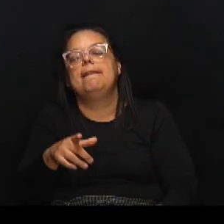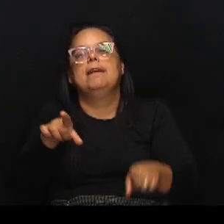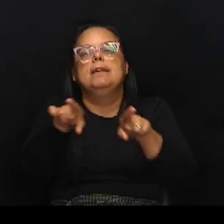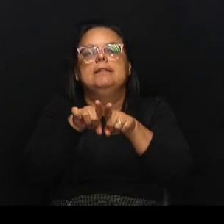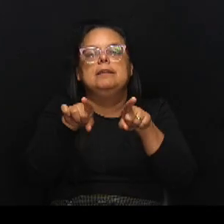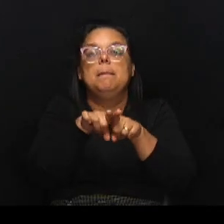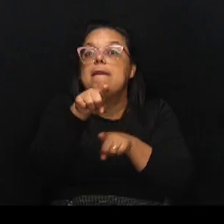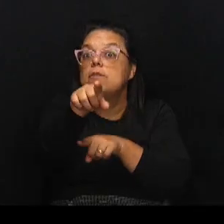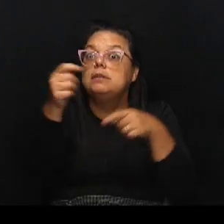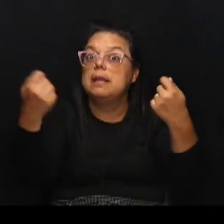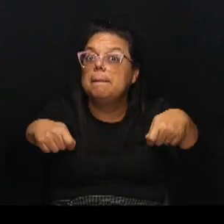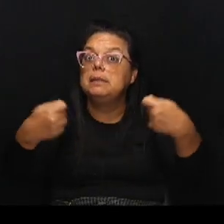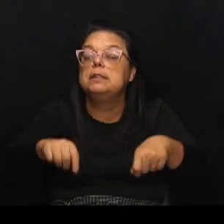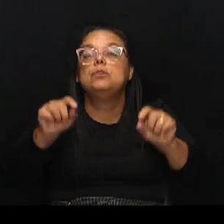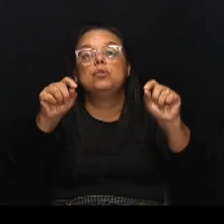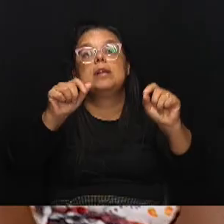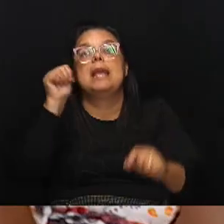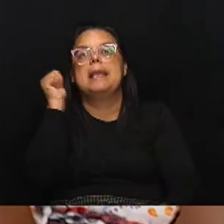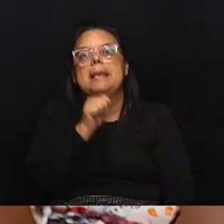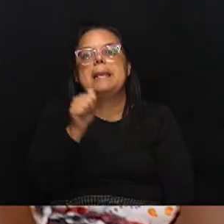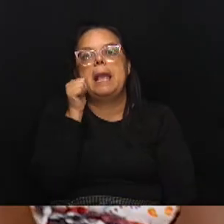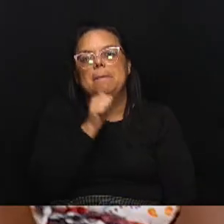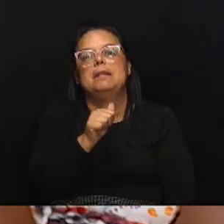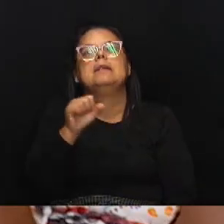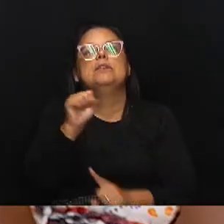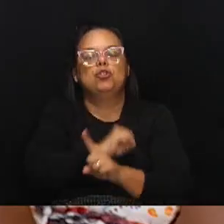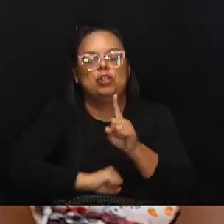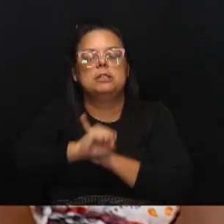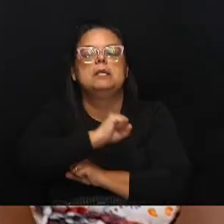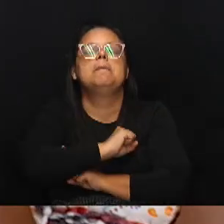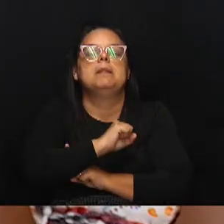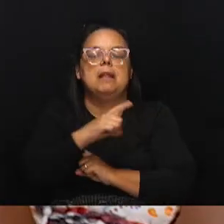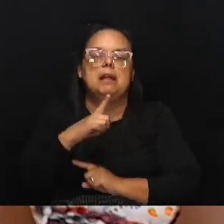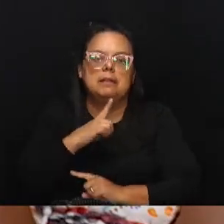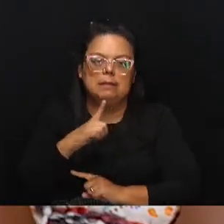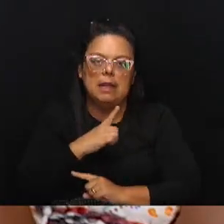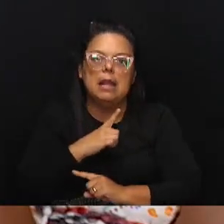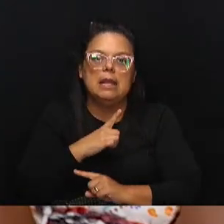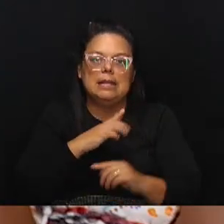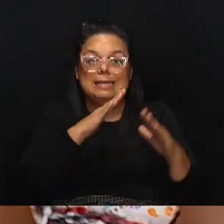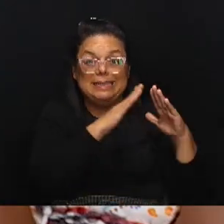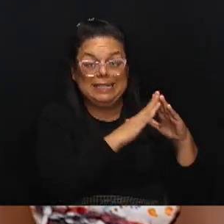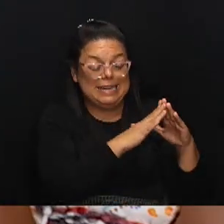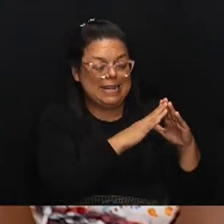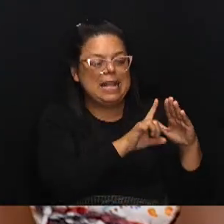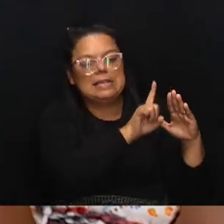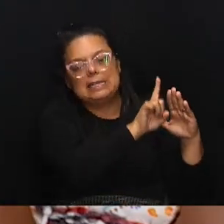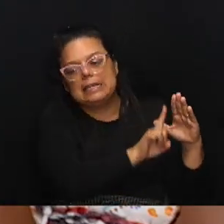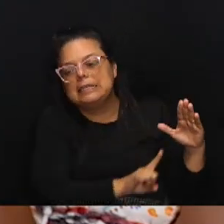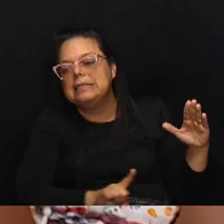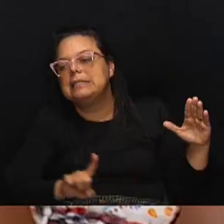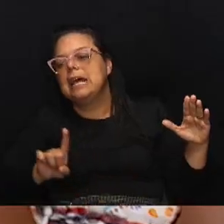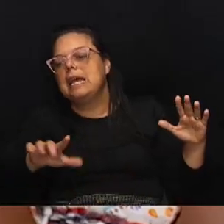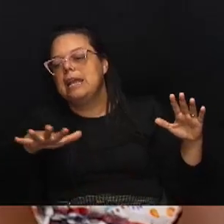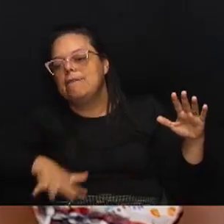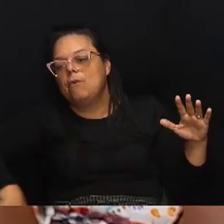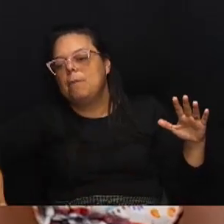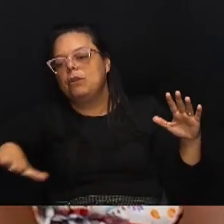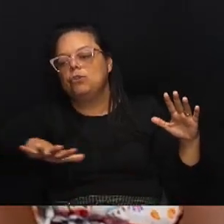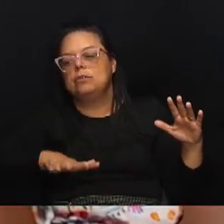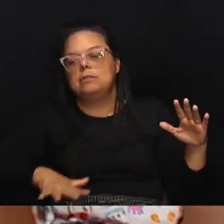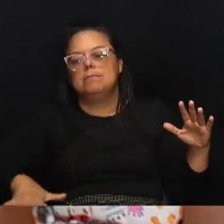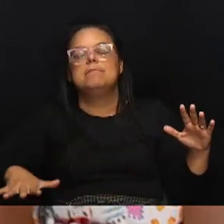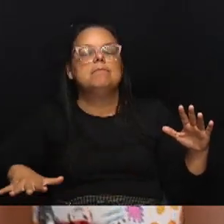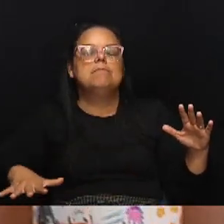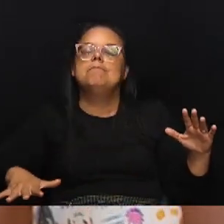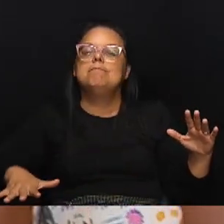Você precisa de quê? De que as mulheres tenham sociabilidade, de que elas saiam do espaço doméstico e vão para o espaço público. E elas têm que ir para o espaço